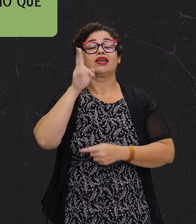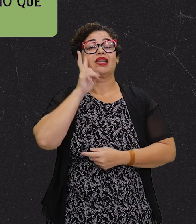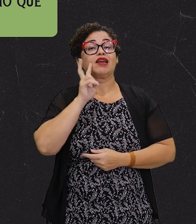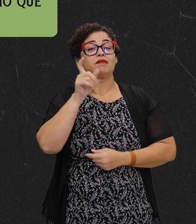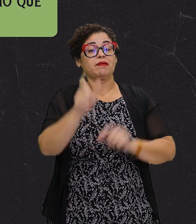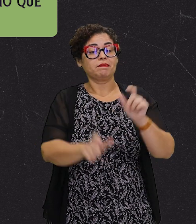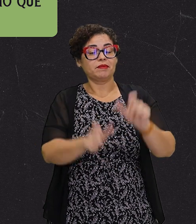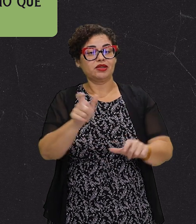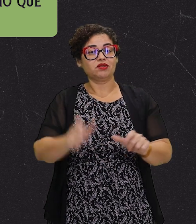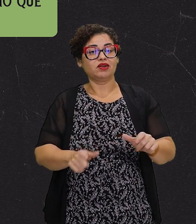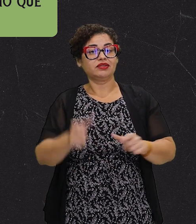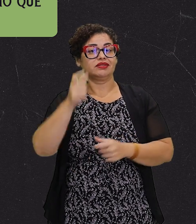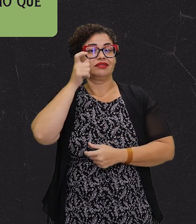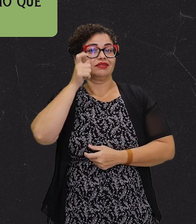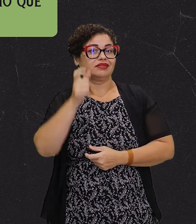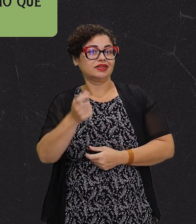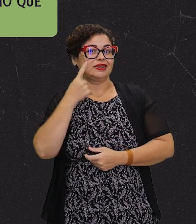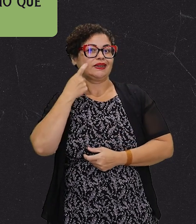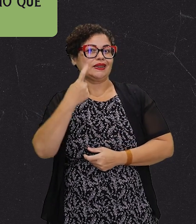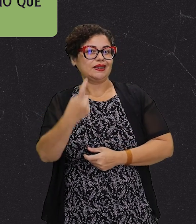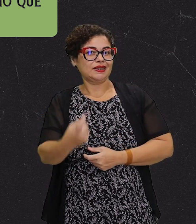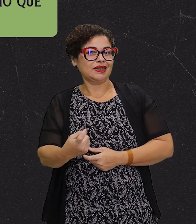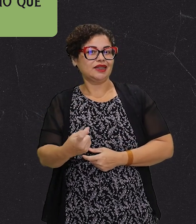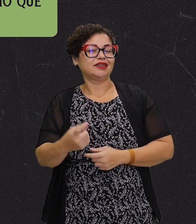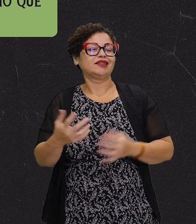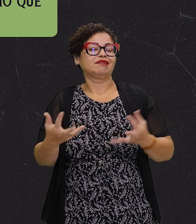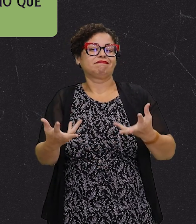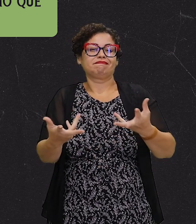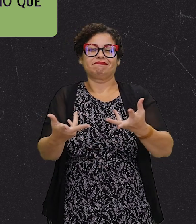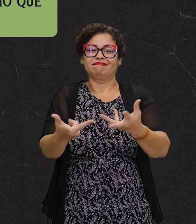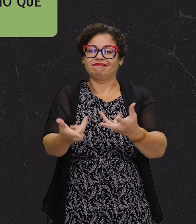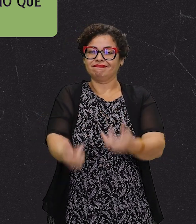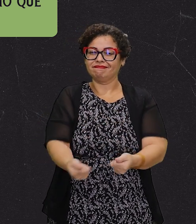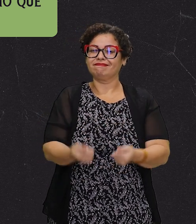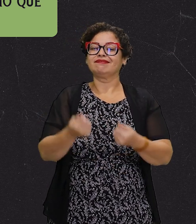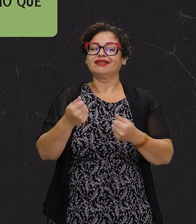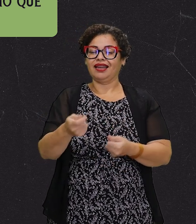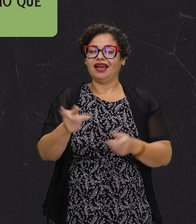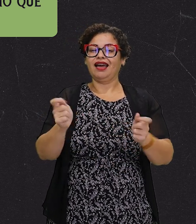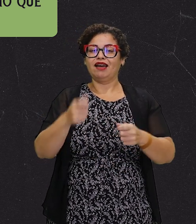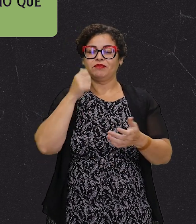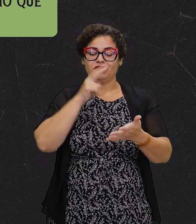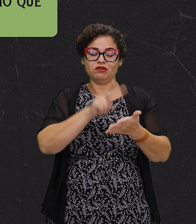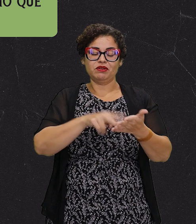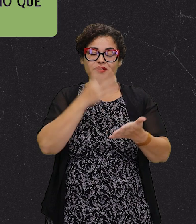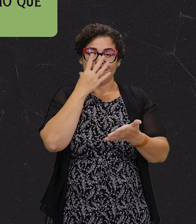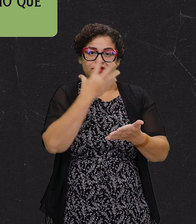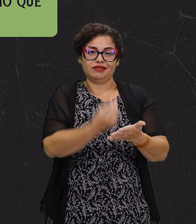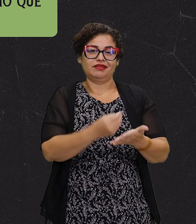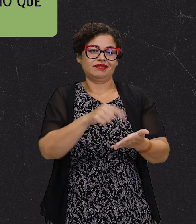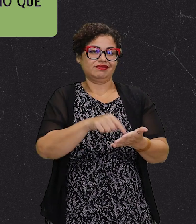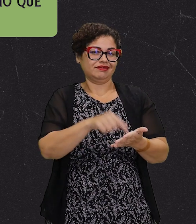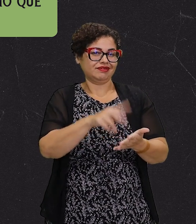que personagens interessantes são essenciais para cativar o